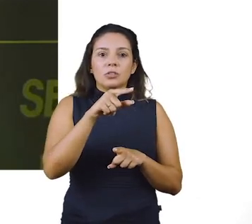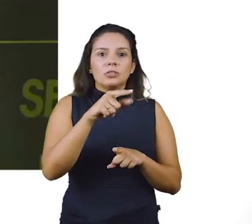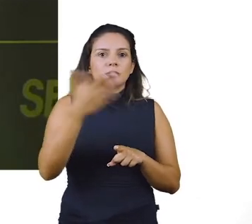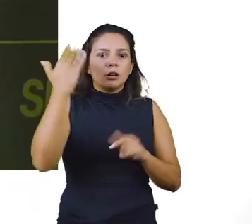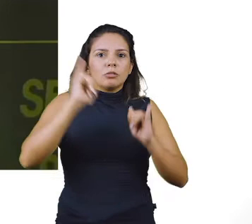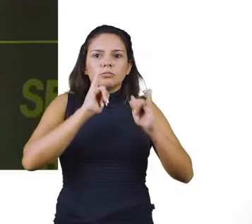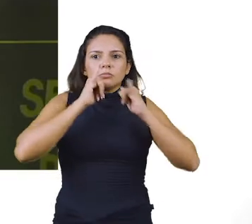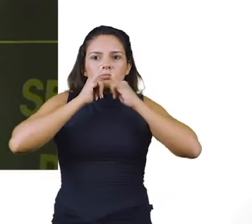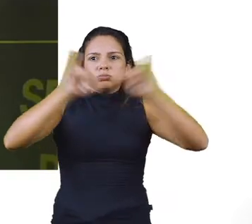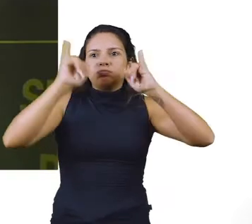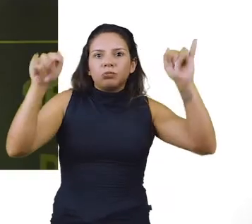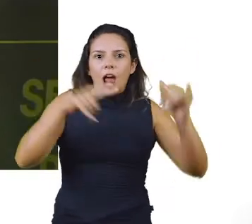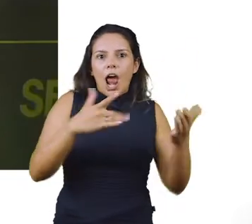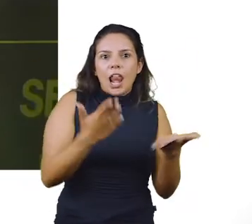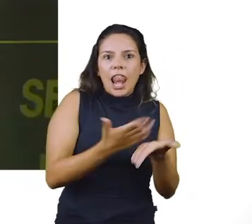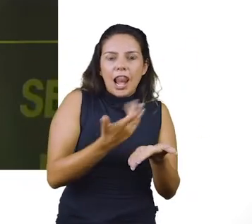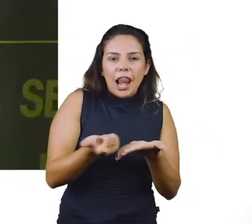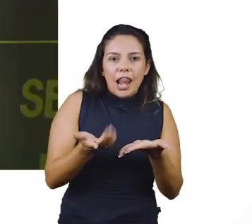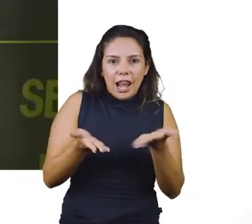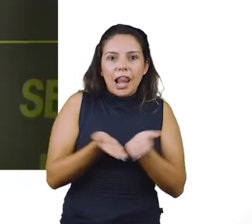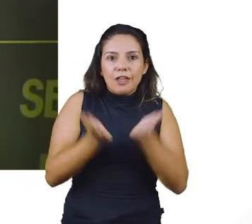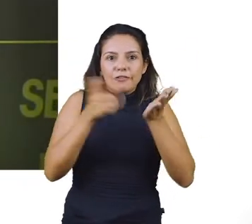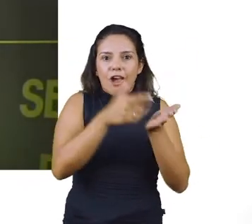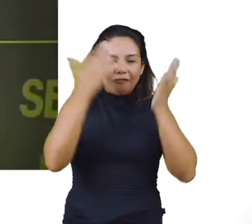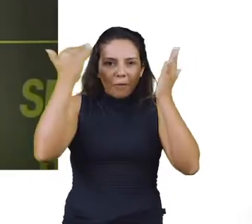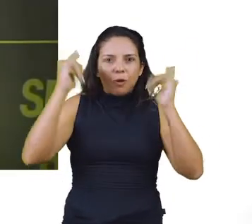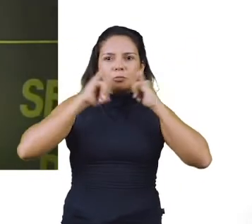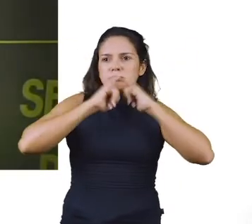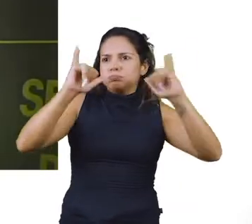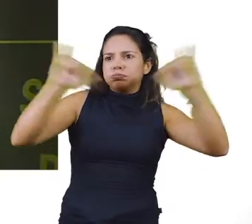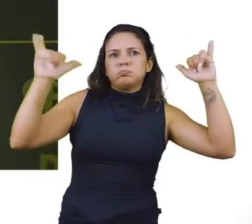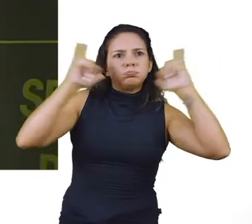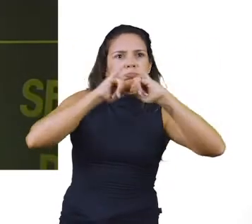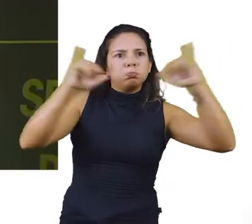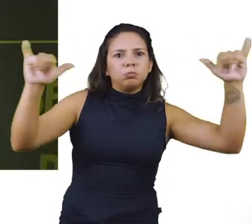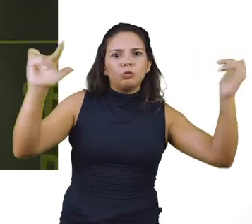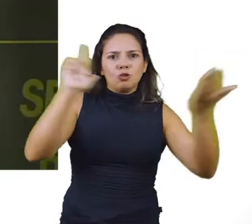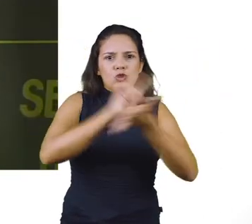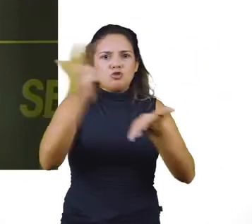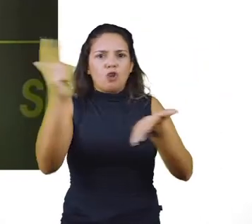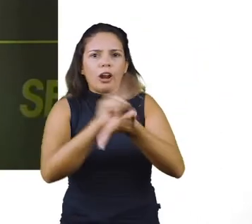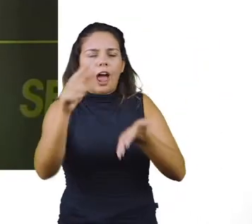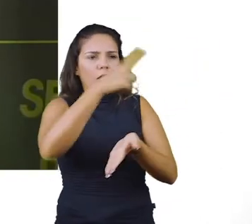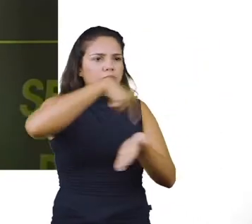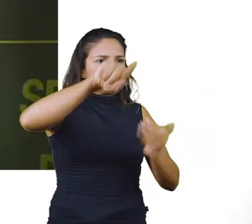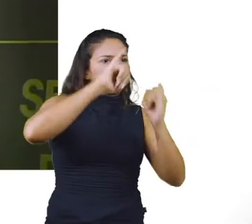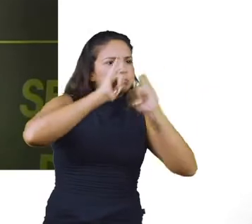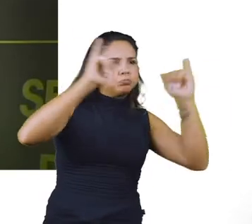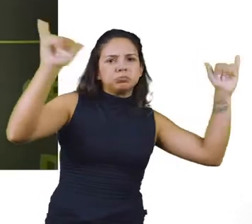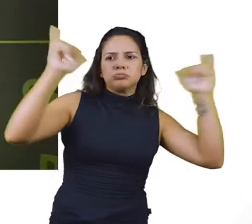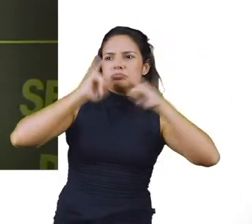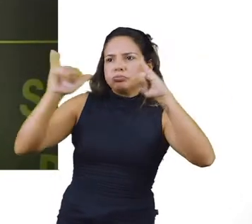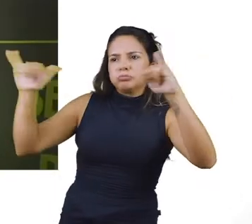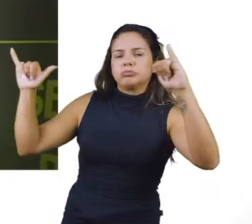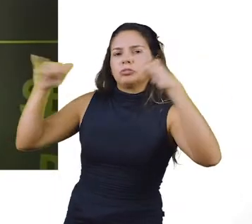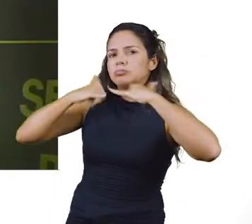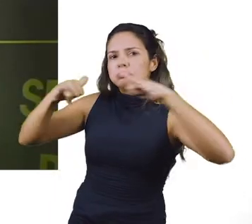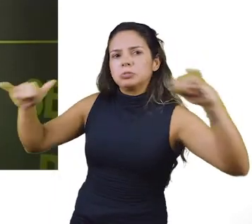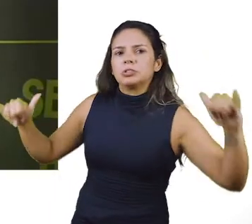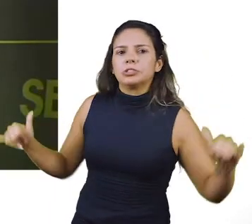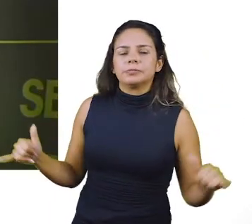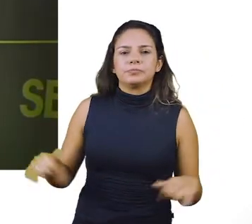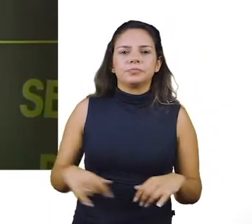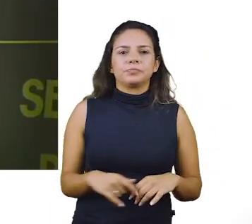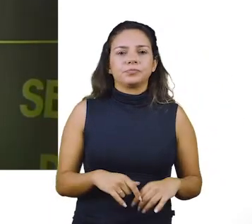na época. E, através de algumas reportagens que saíram, esse livro chegou ao